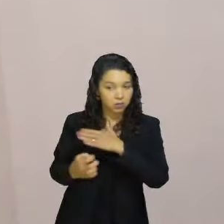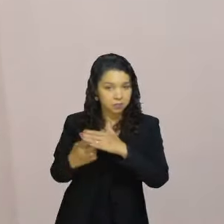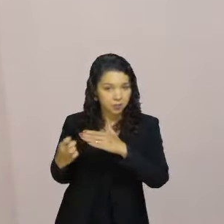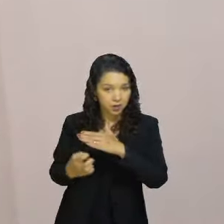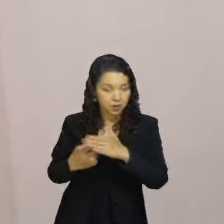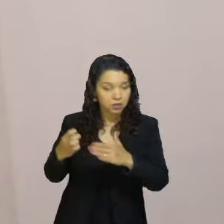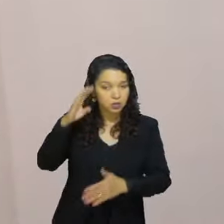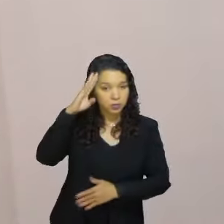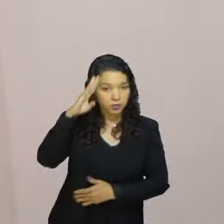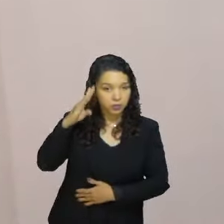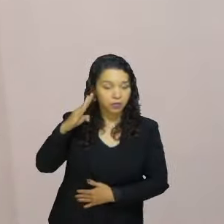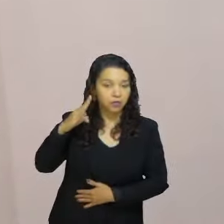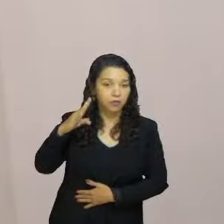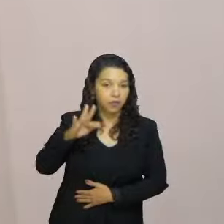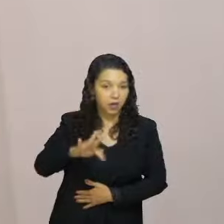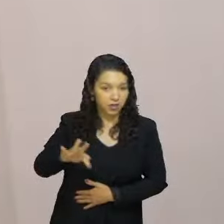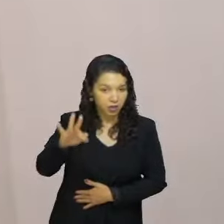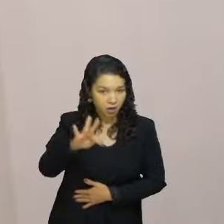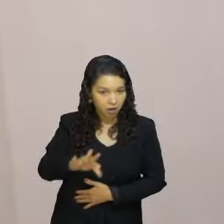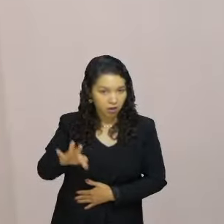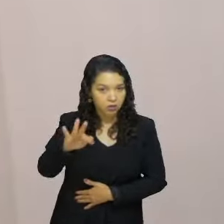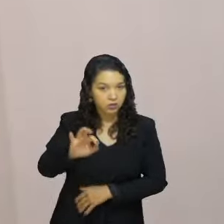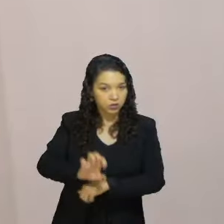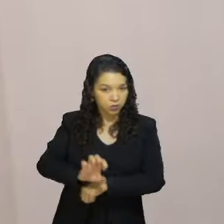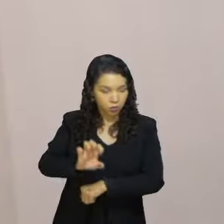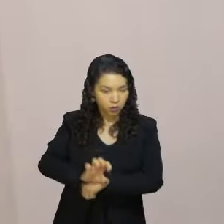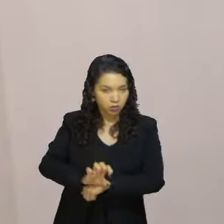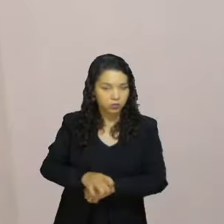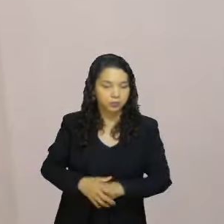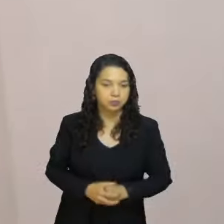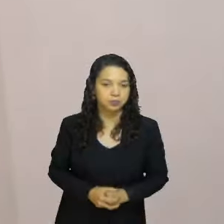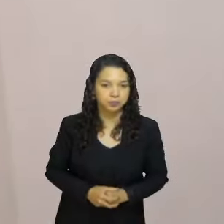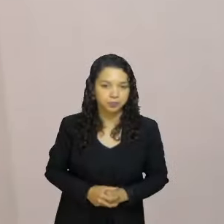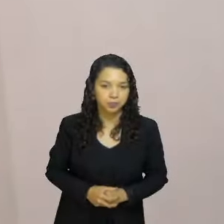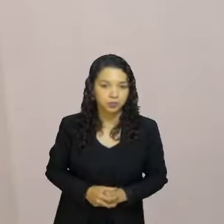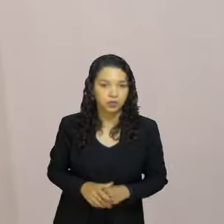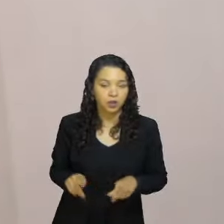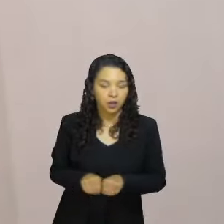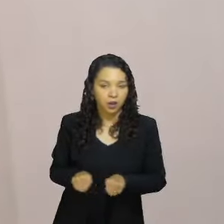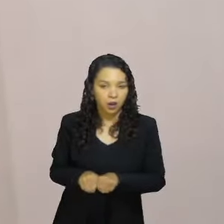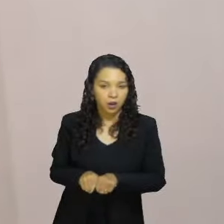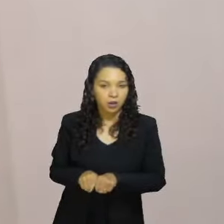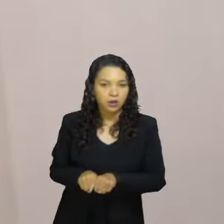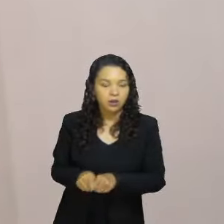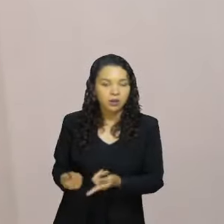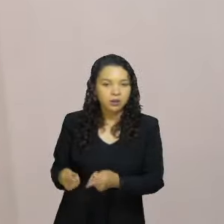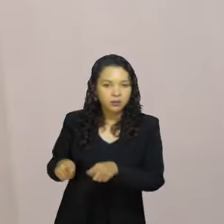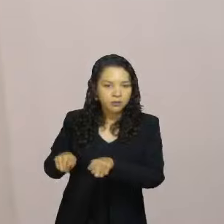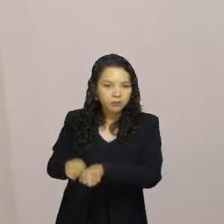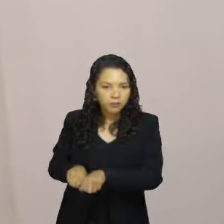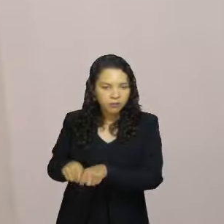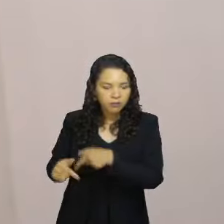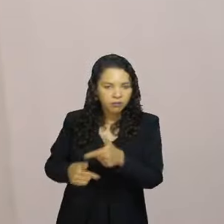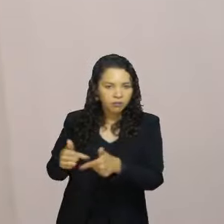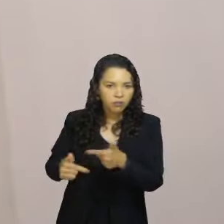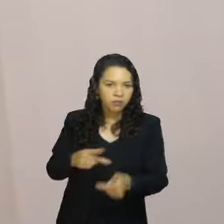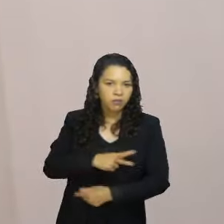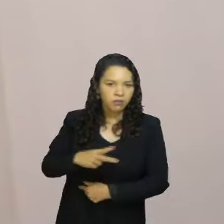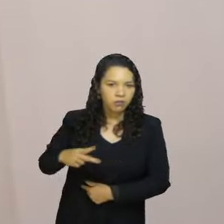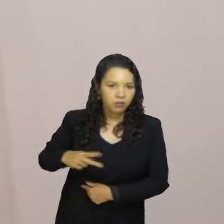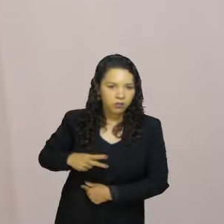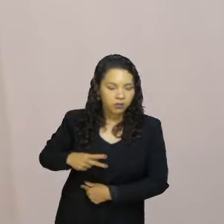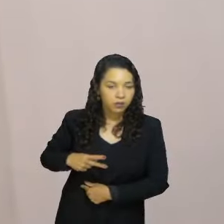e estaduais, e concessões de serviços públicos. Um plano claro que não